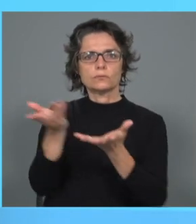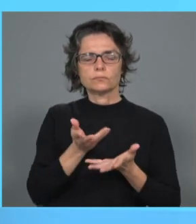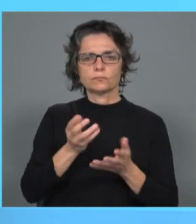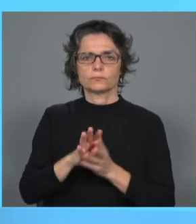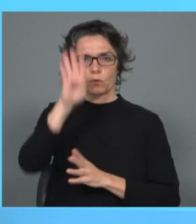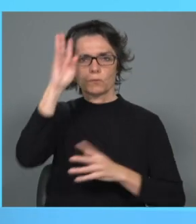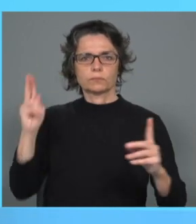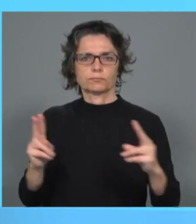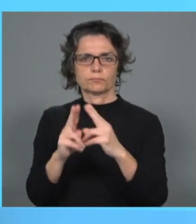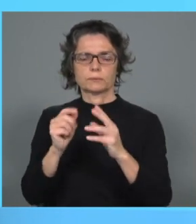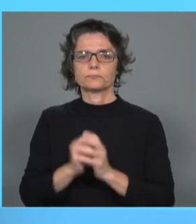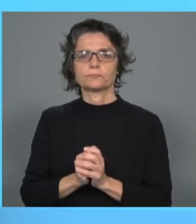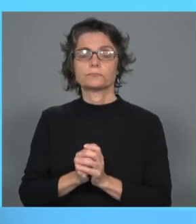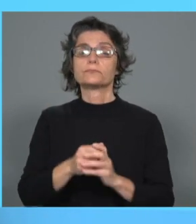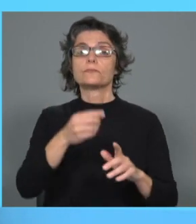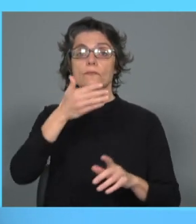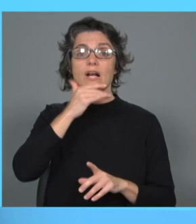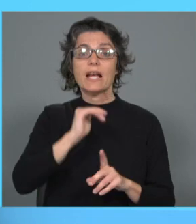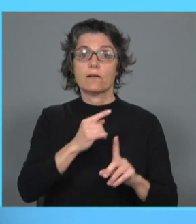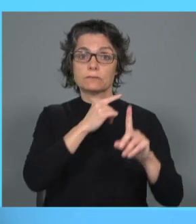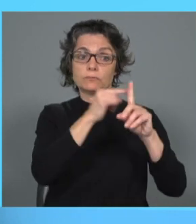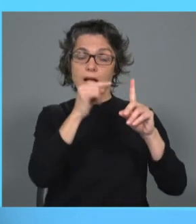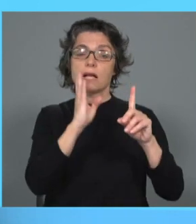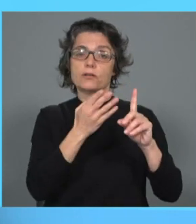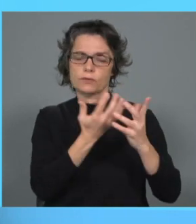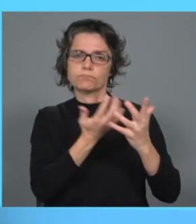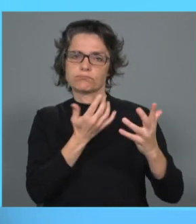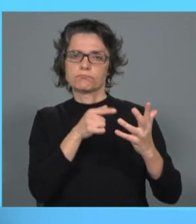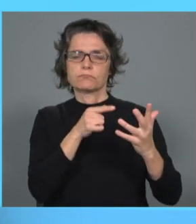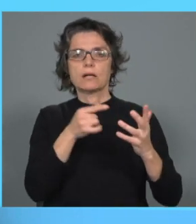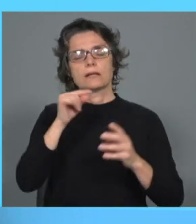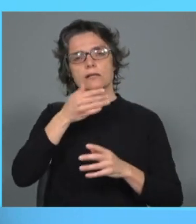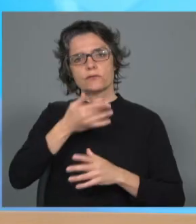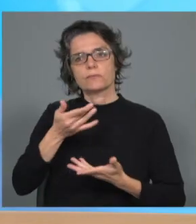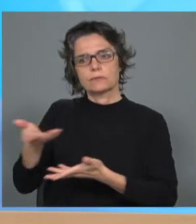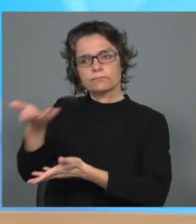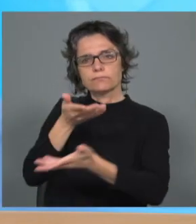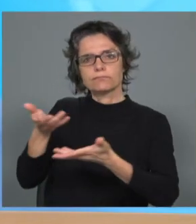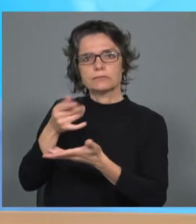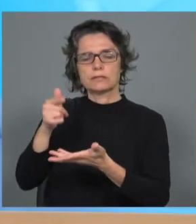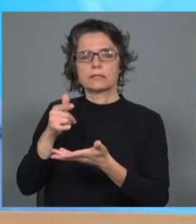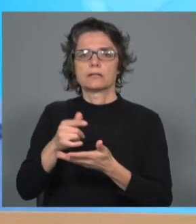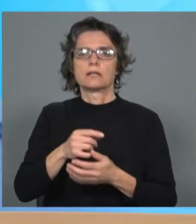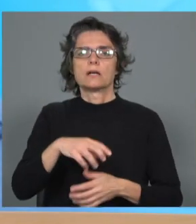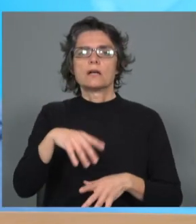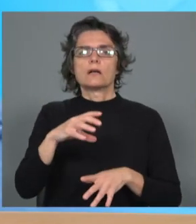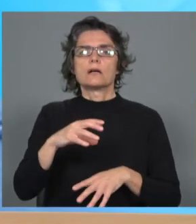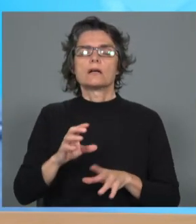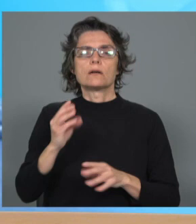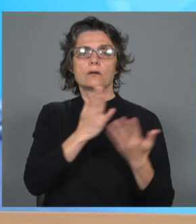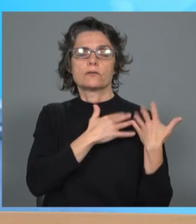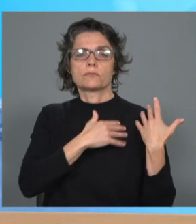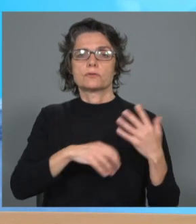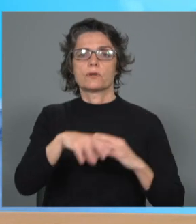Jornada Mundial da Juventude e é sobre essa experiência que queremos agora falar com o Nuno Sobral Camelo, responsável pelo Comitê